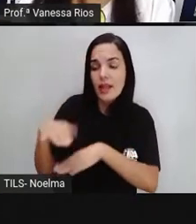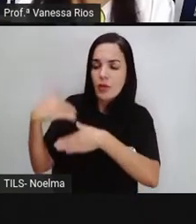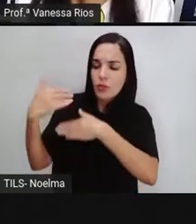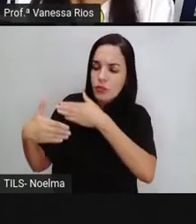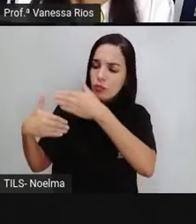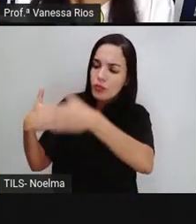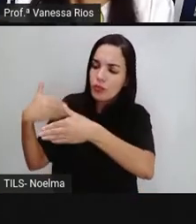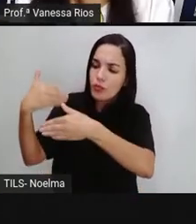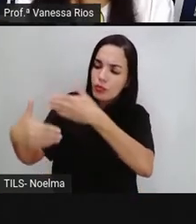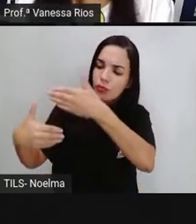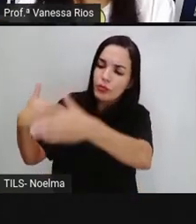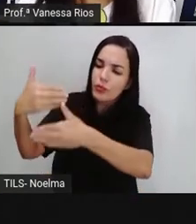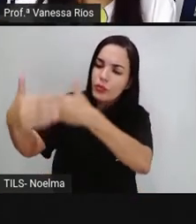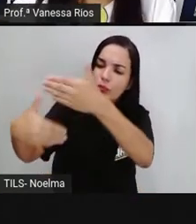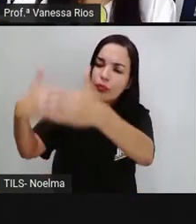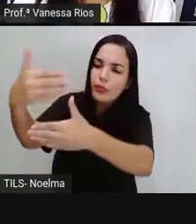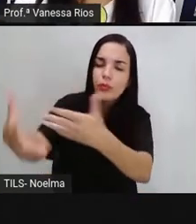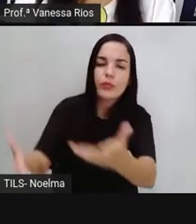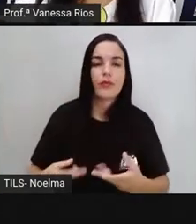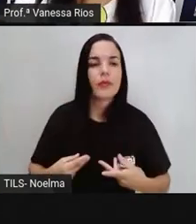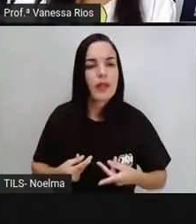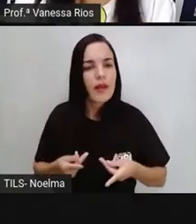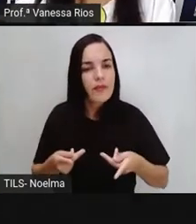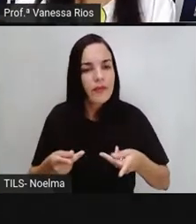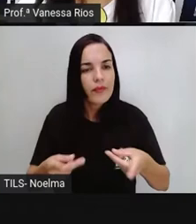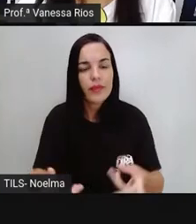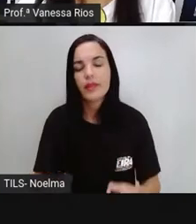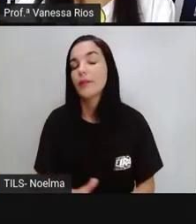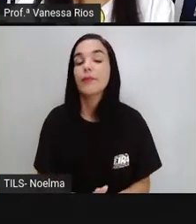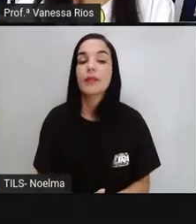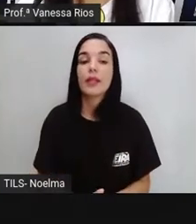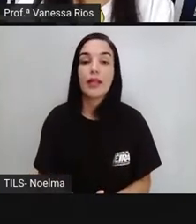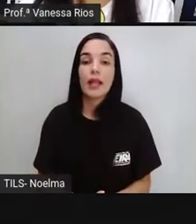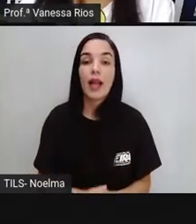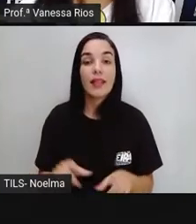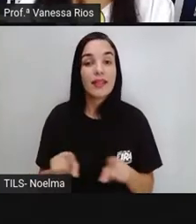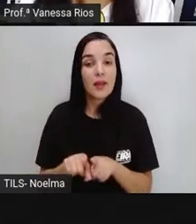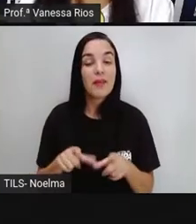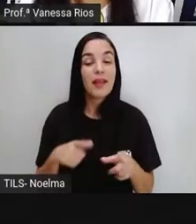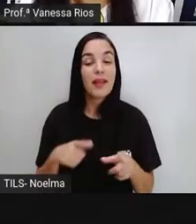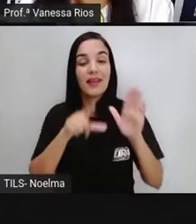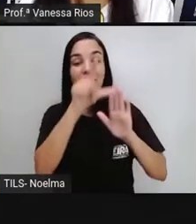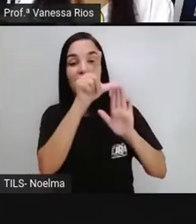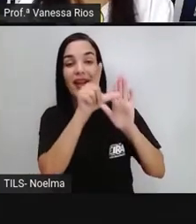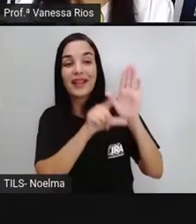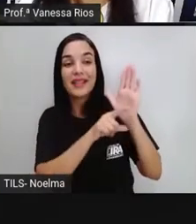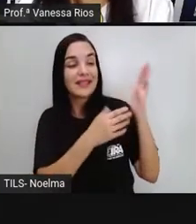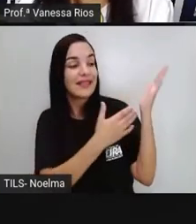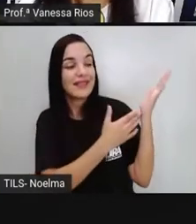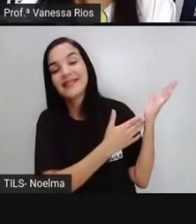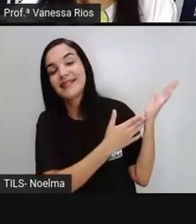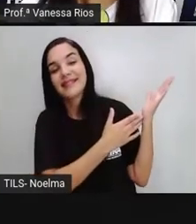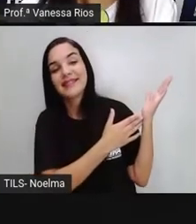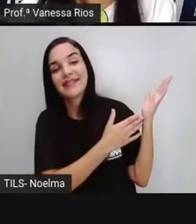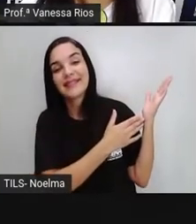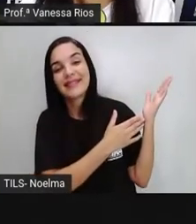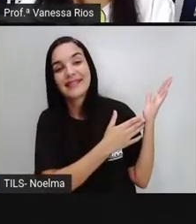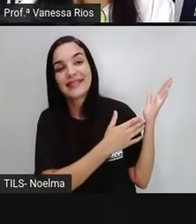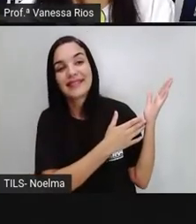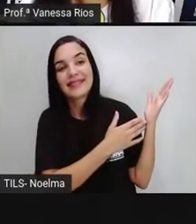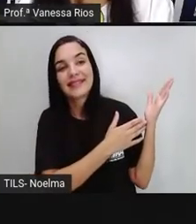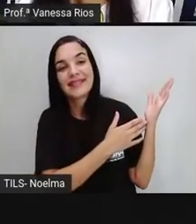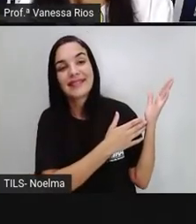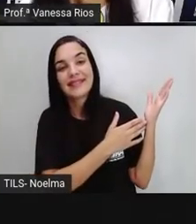serem conservadas no decorrer do tempo. E a Pró também tem uma lista aqui de exemplos de bens que são considerados